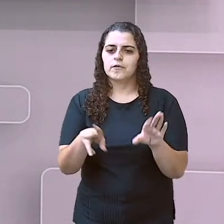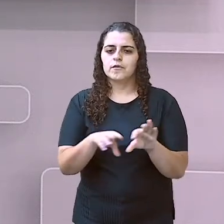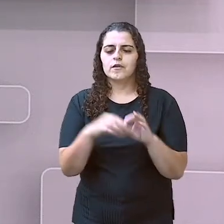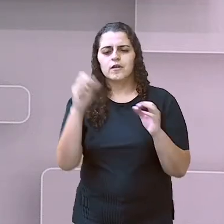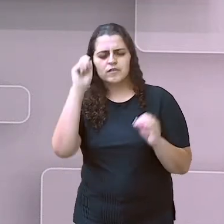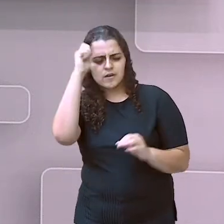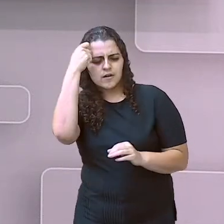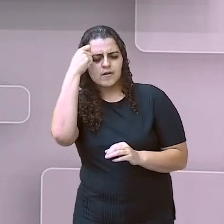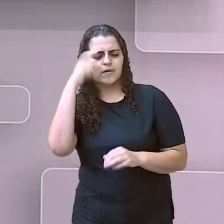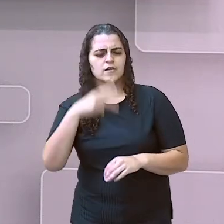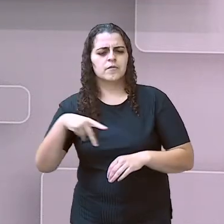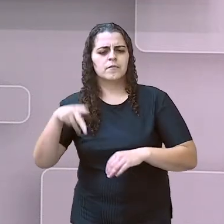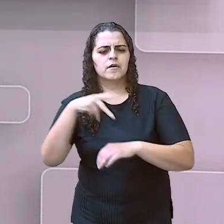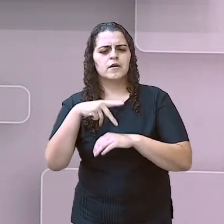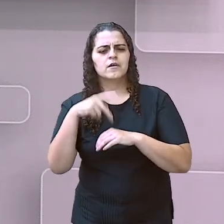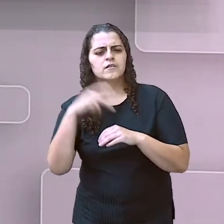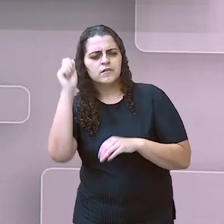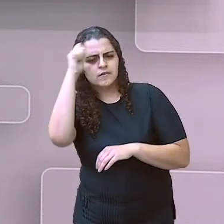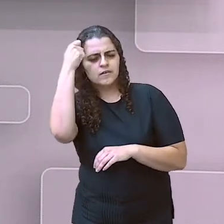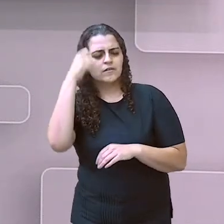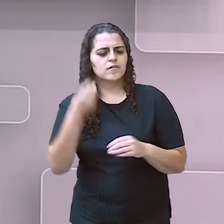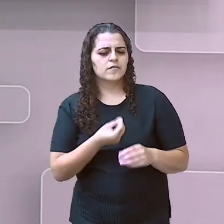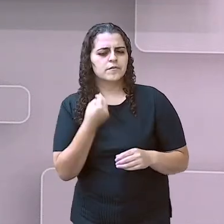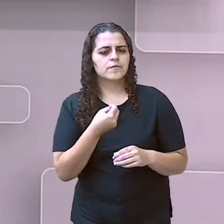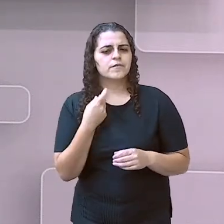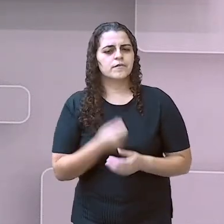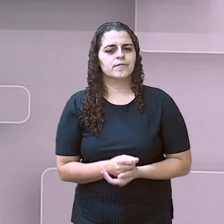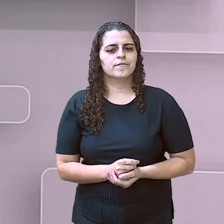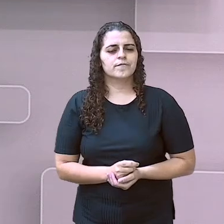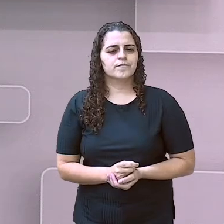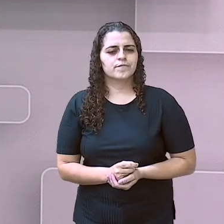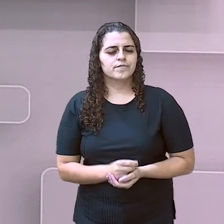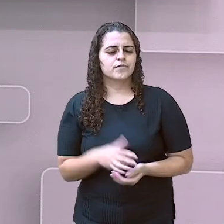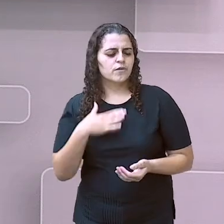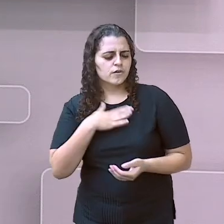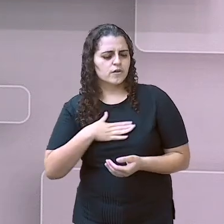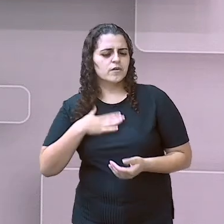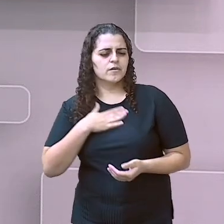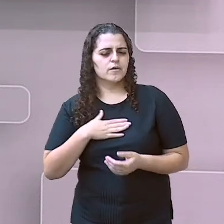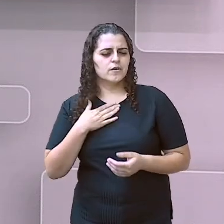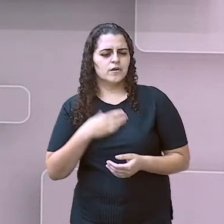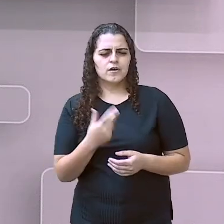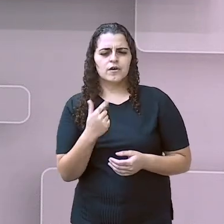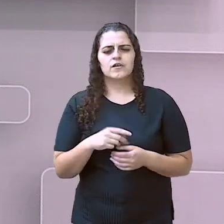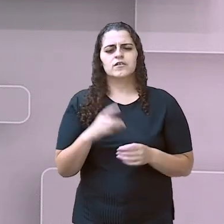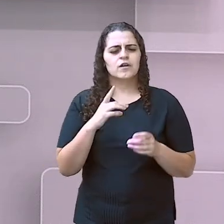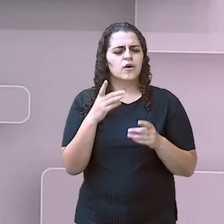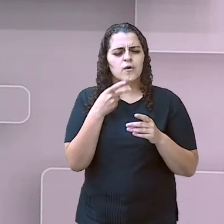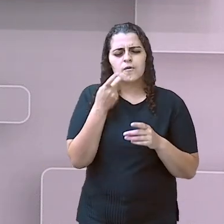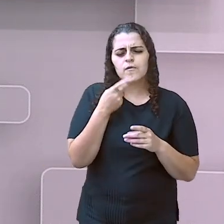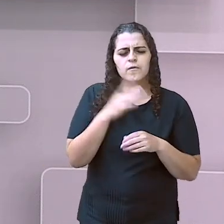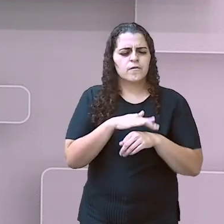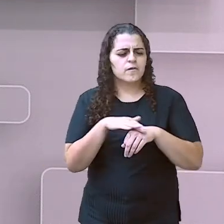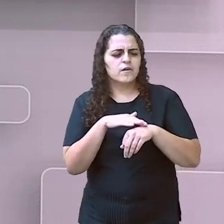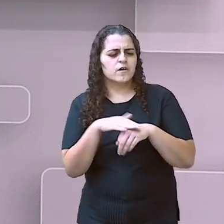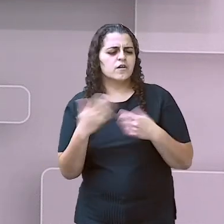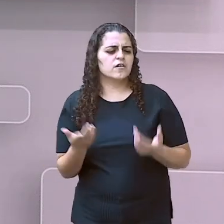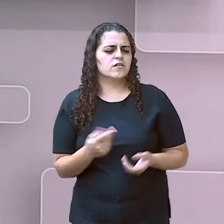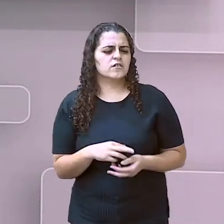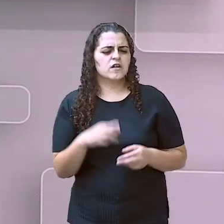da África, eles viviam dentro do quilombo. O jeito deles, o dialeto, a comida,